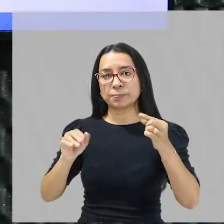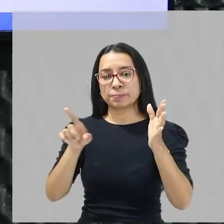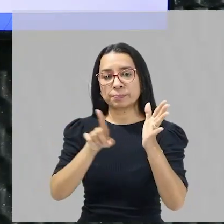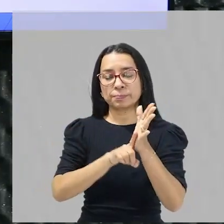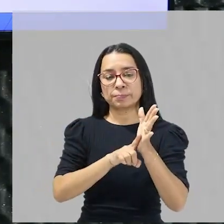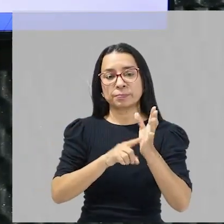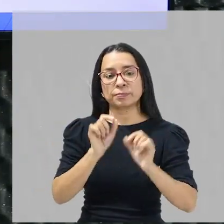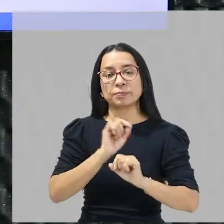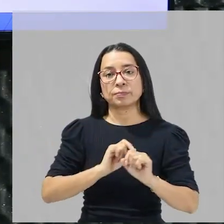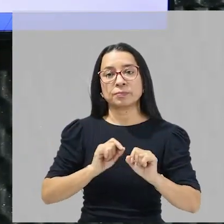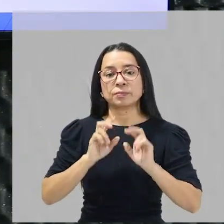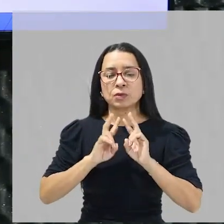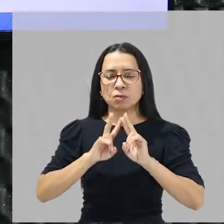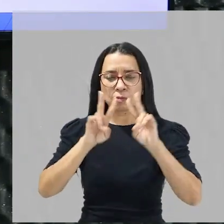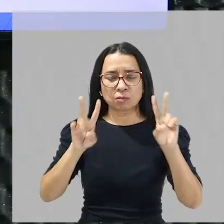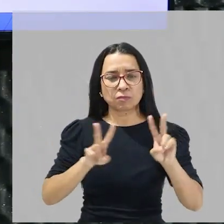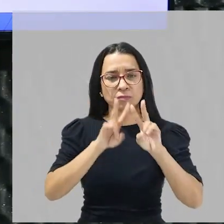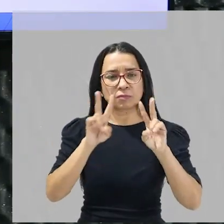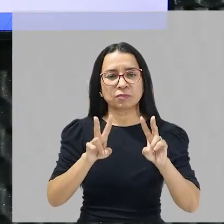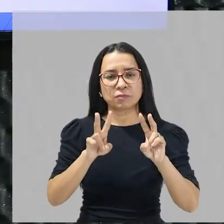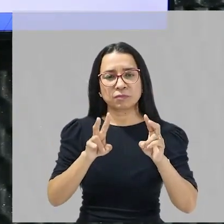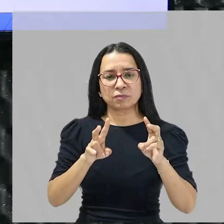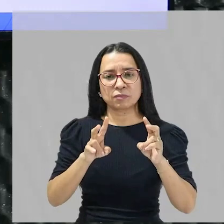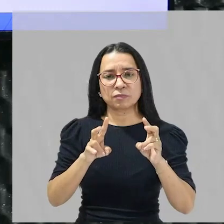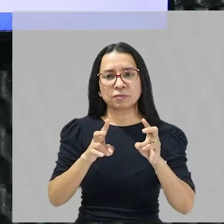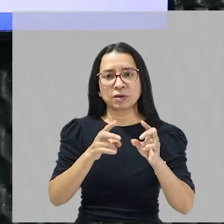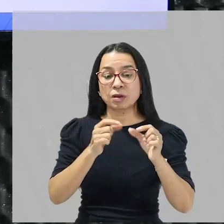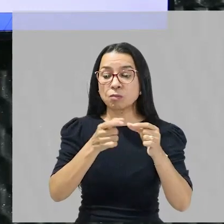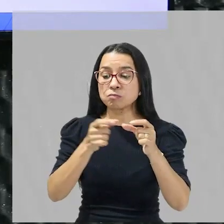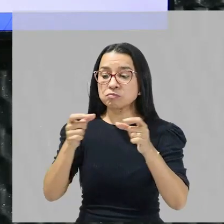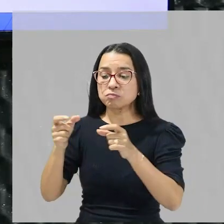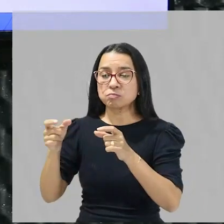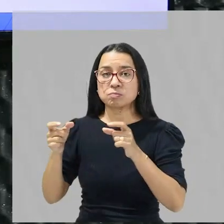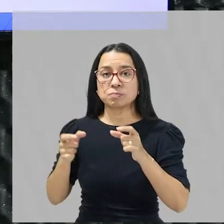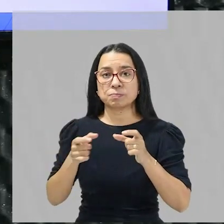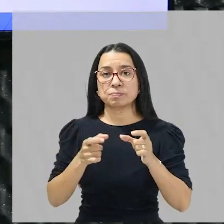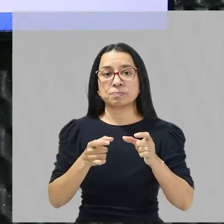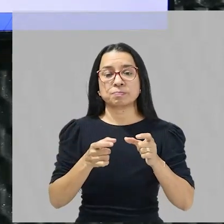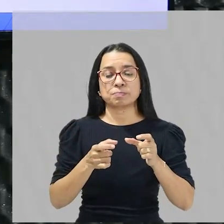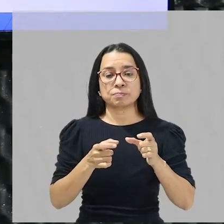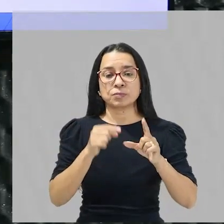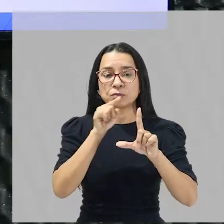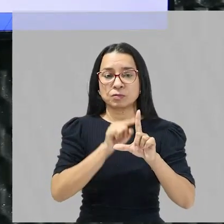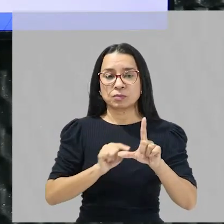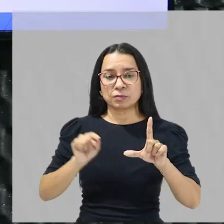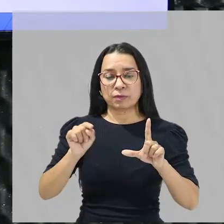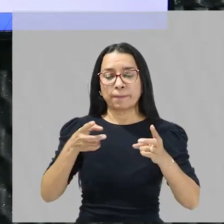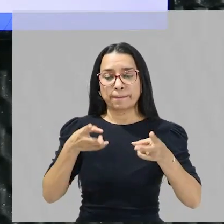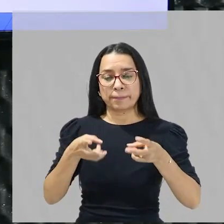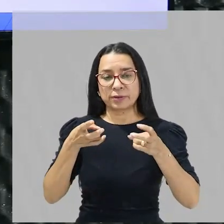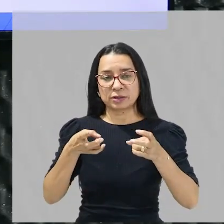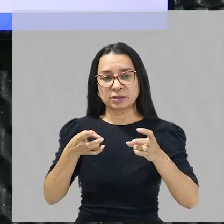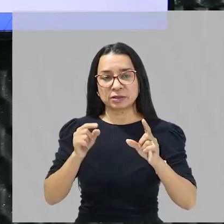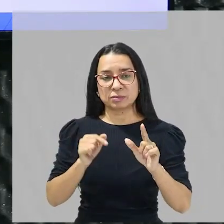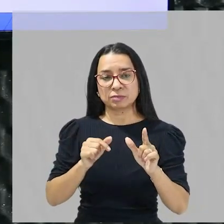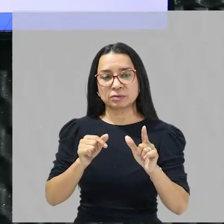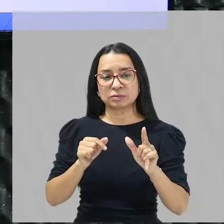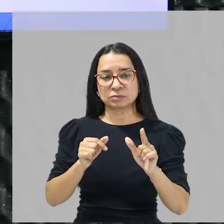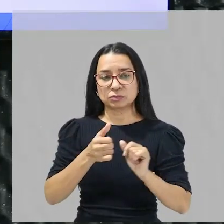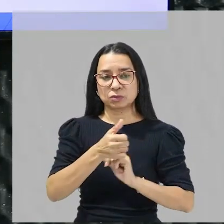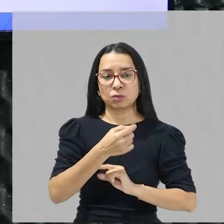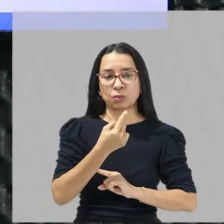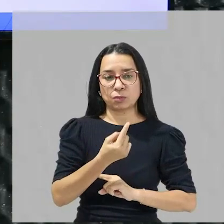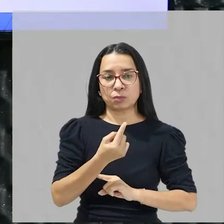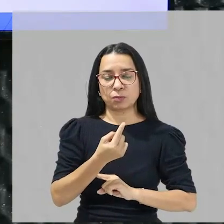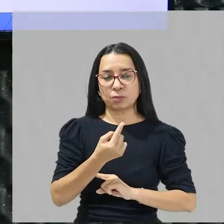aqui a gente vai olhar os pedaços do gráfico, tá? Perceba que aqui, ó, do 1 para trás, o pedaço